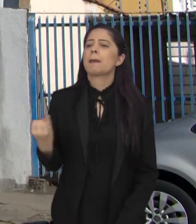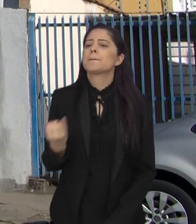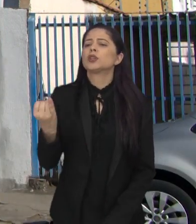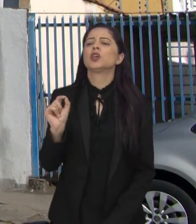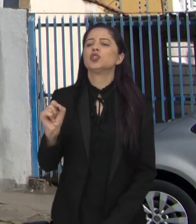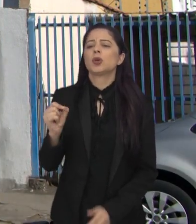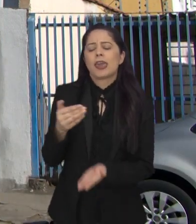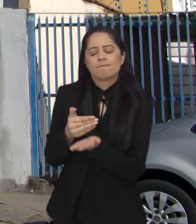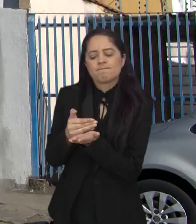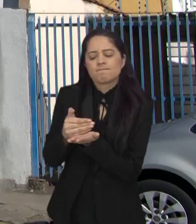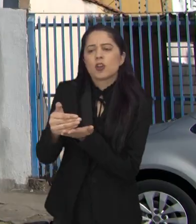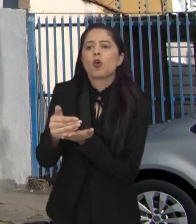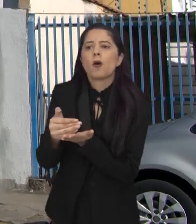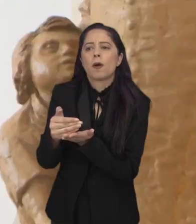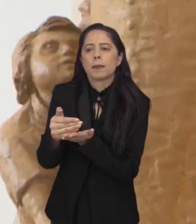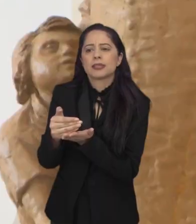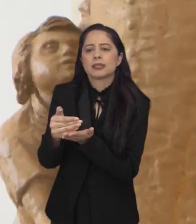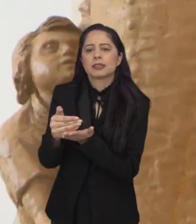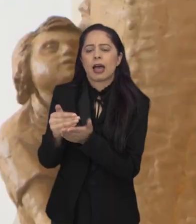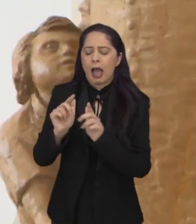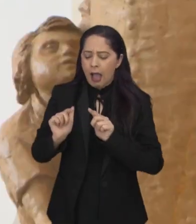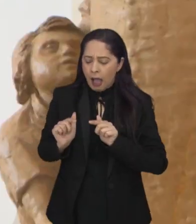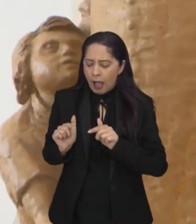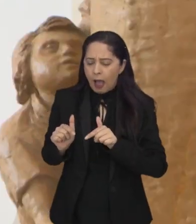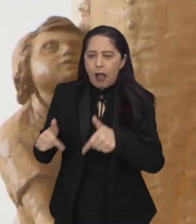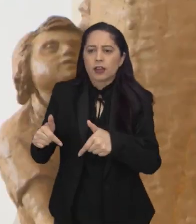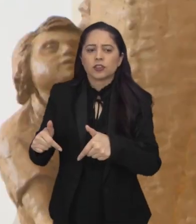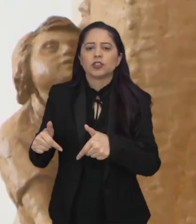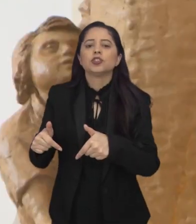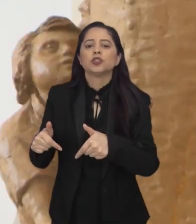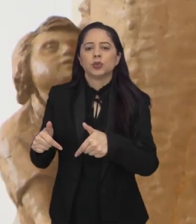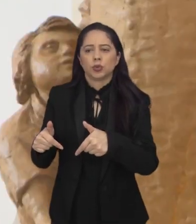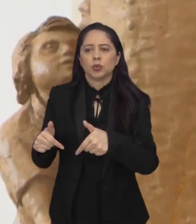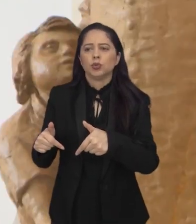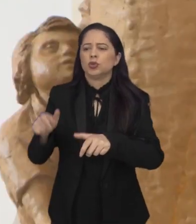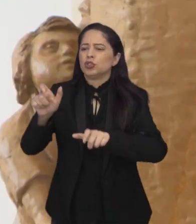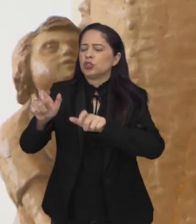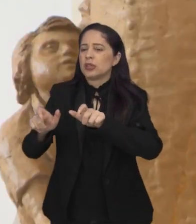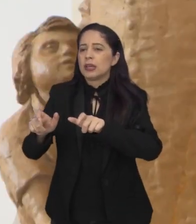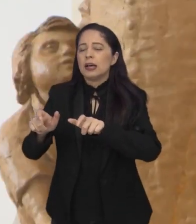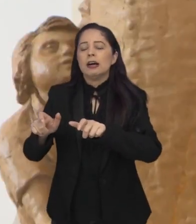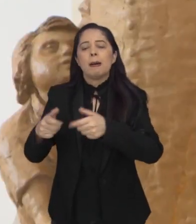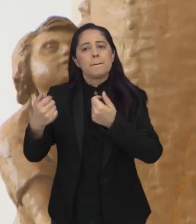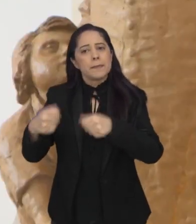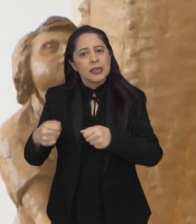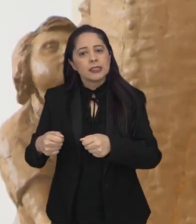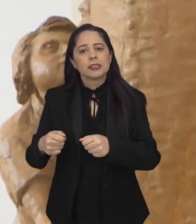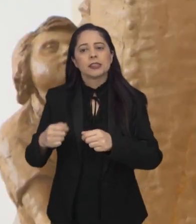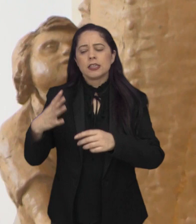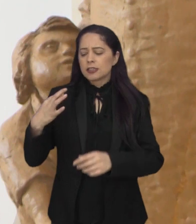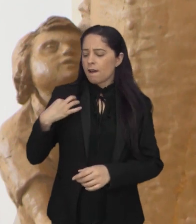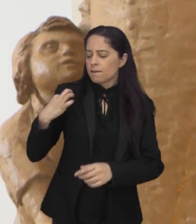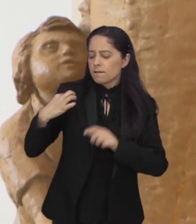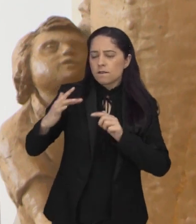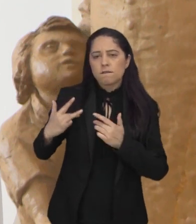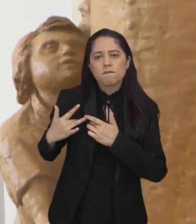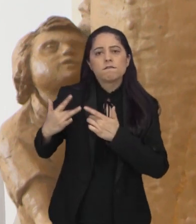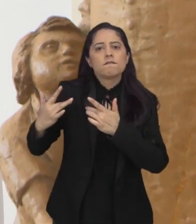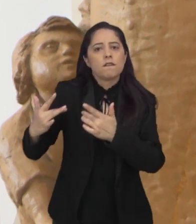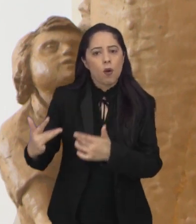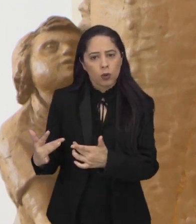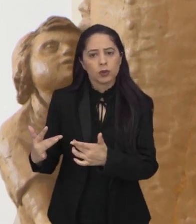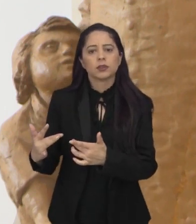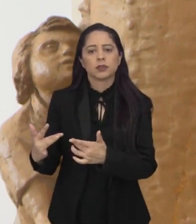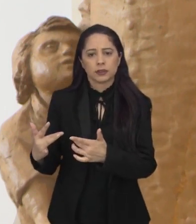importante trabalho na área social. O importante é começar, é termos aí ideias, é termos pessoas que